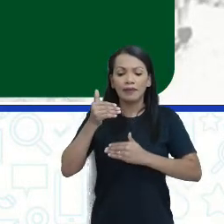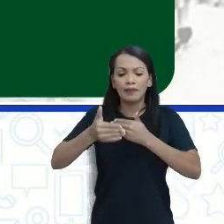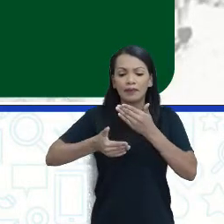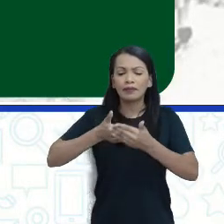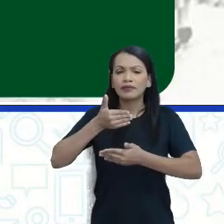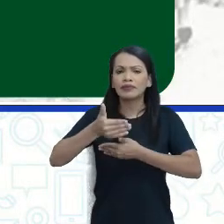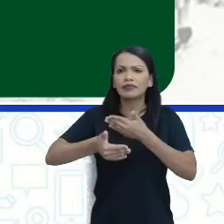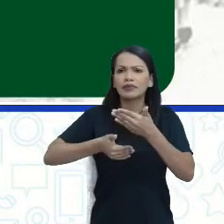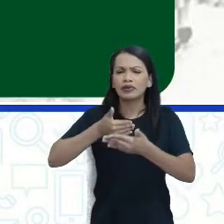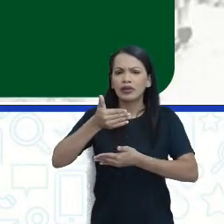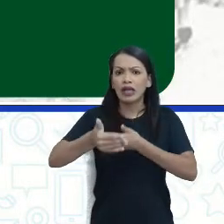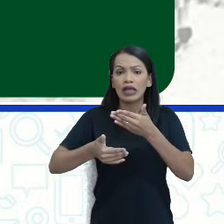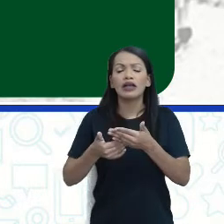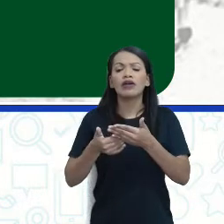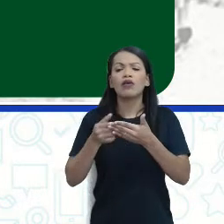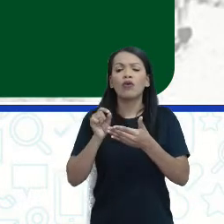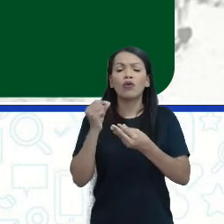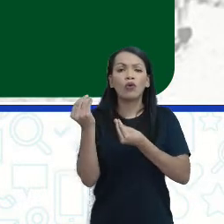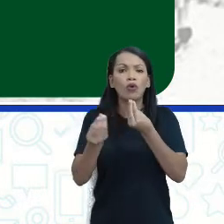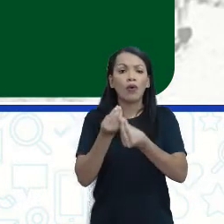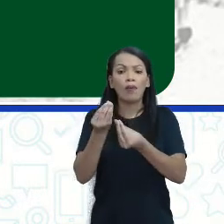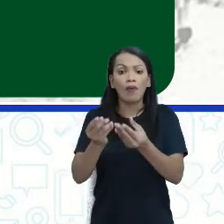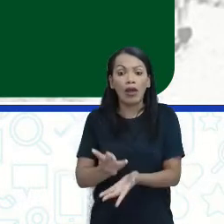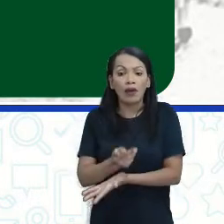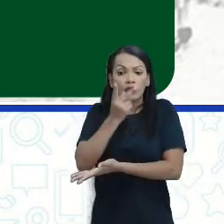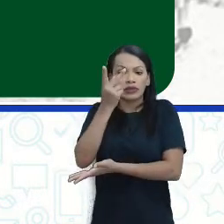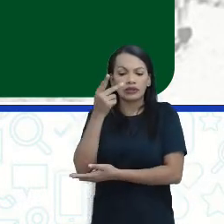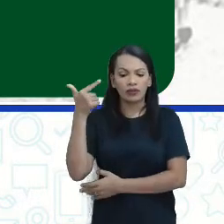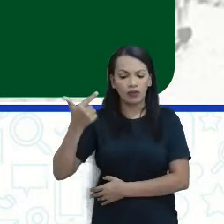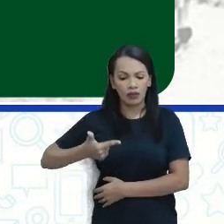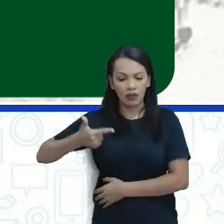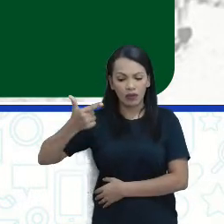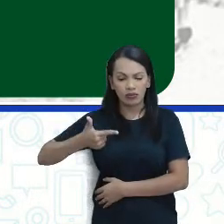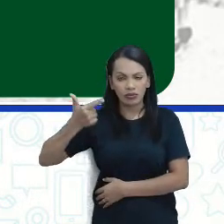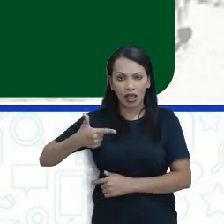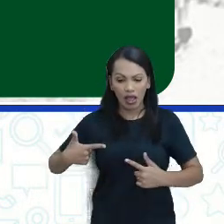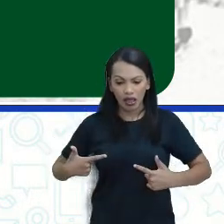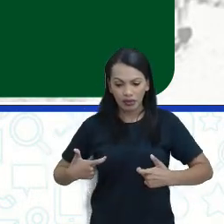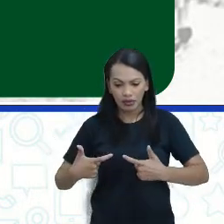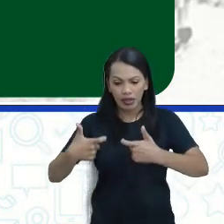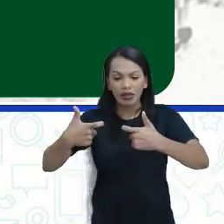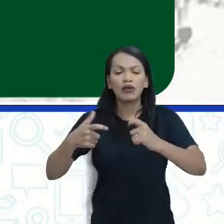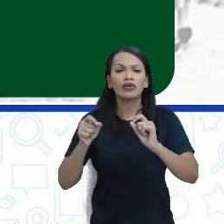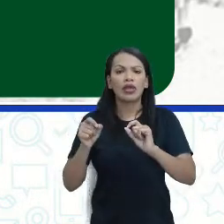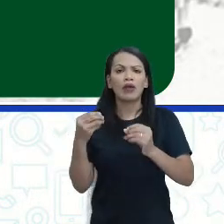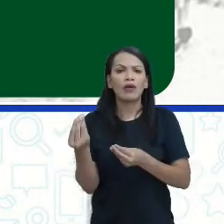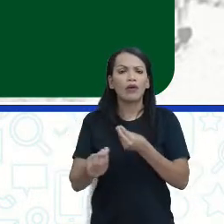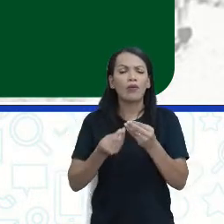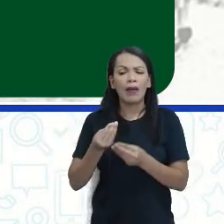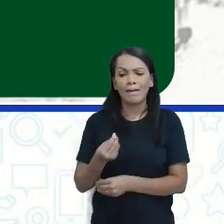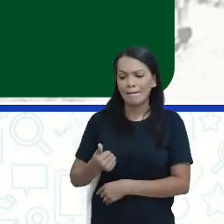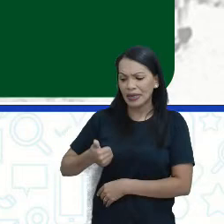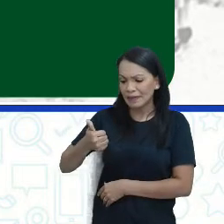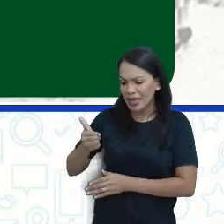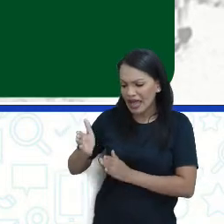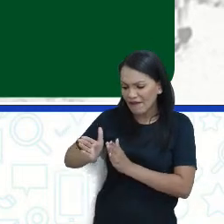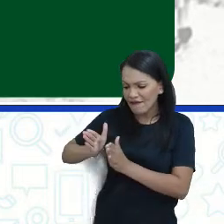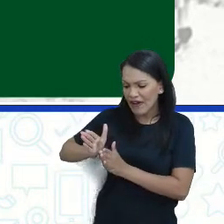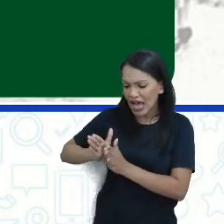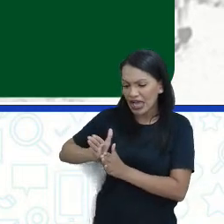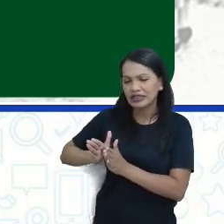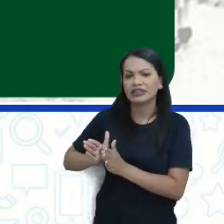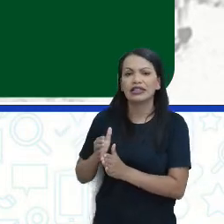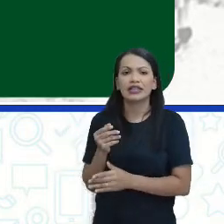deflagração da Segunda Guerra Mundial e a gente falou um pouco sobre a primeira fase da guerra. Então a gente viu, né,